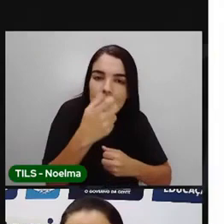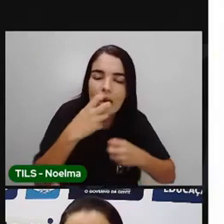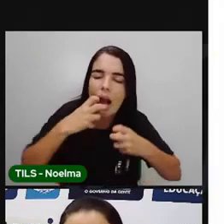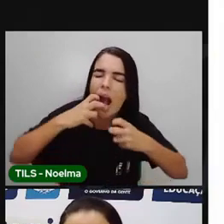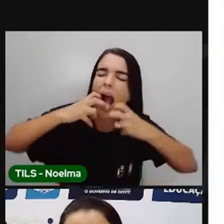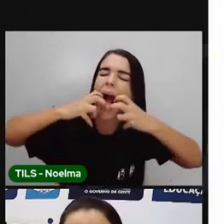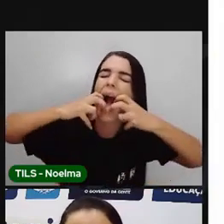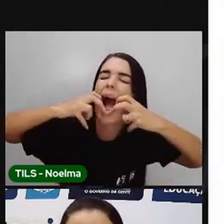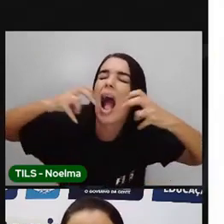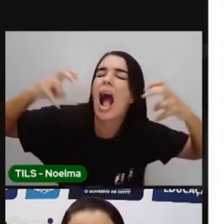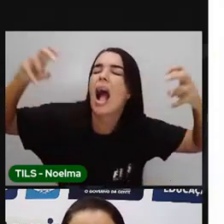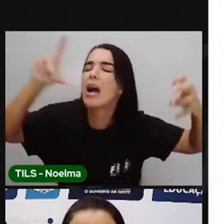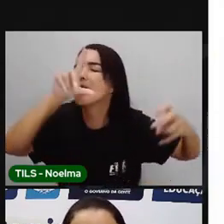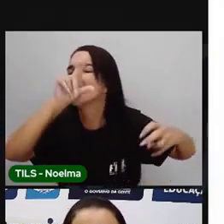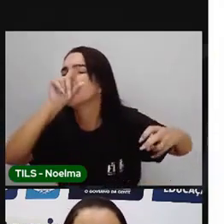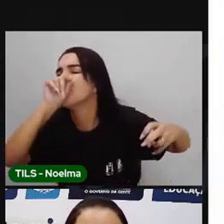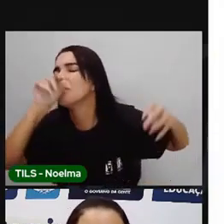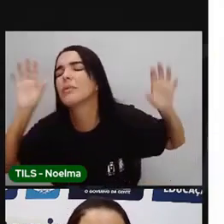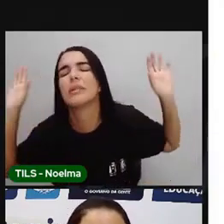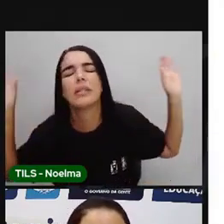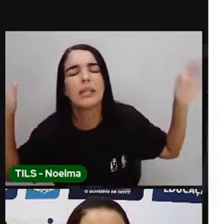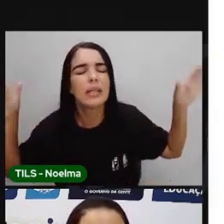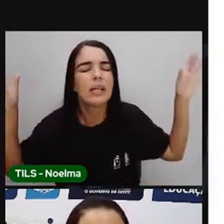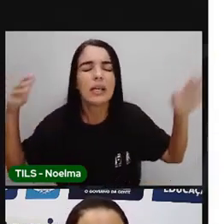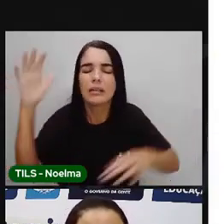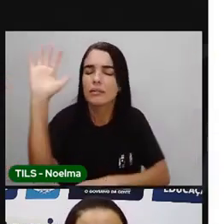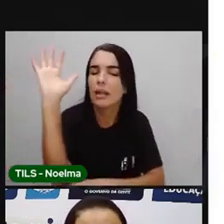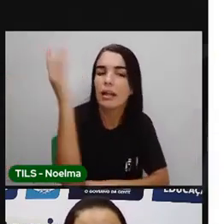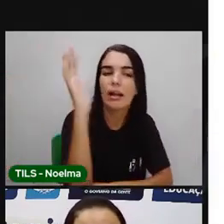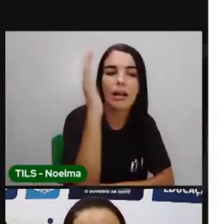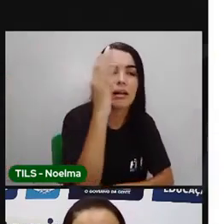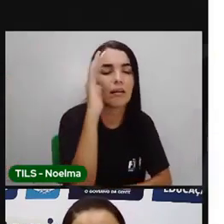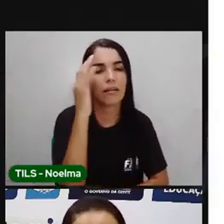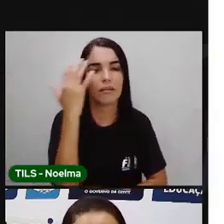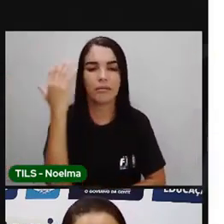dos animais, das plantas. Então, gente, se a gente